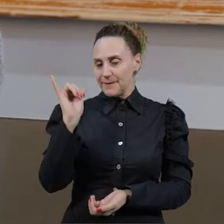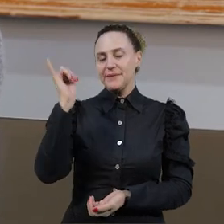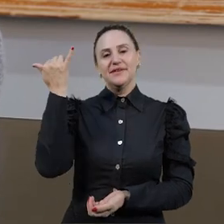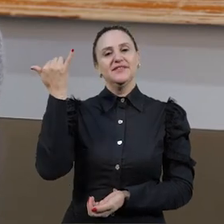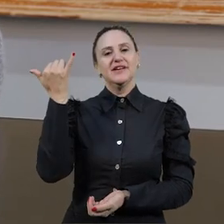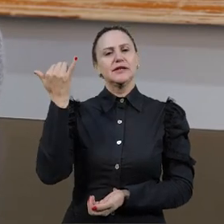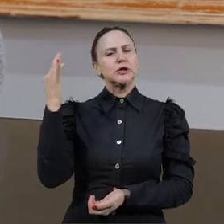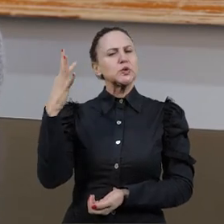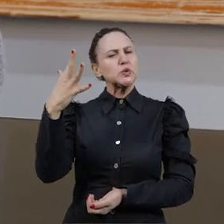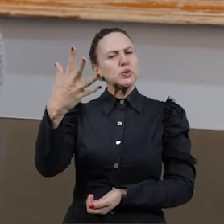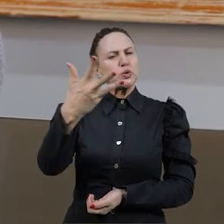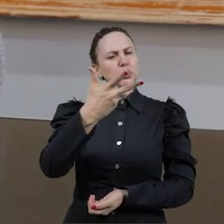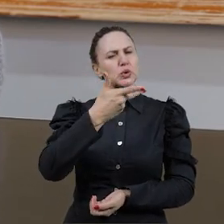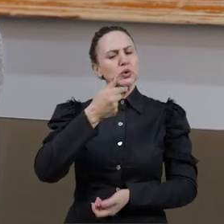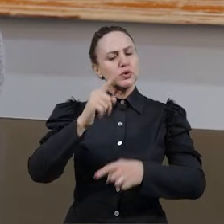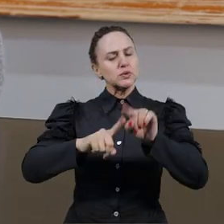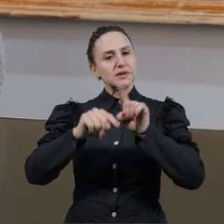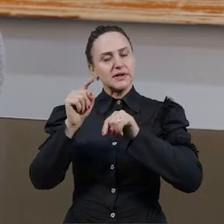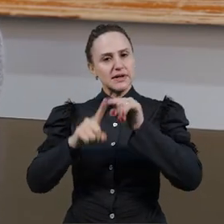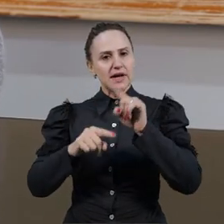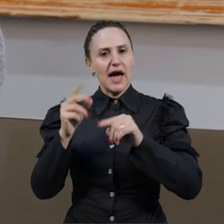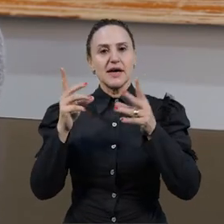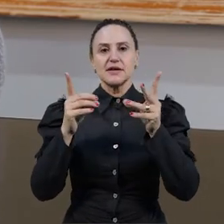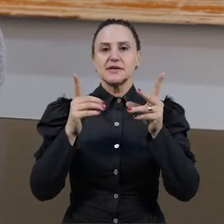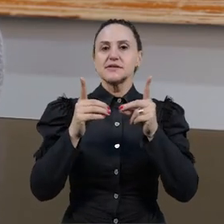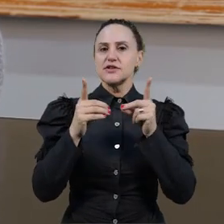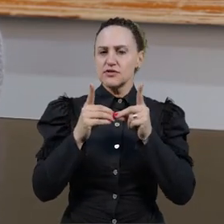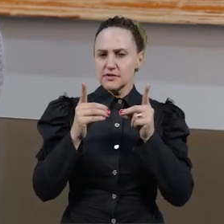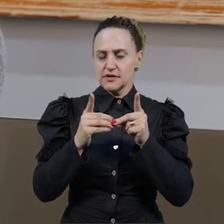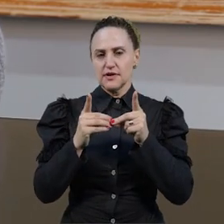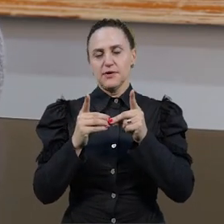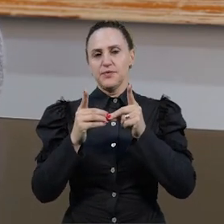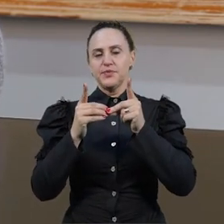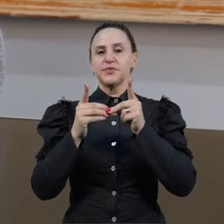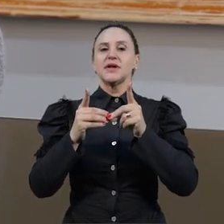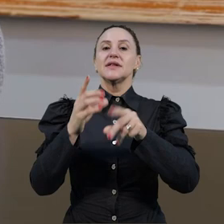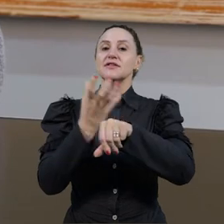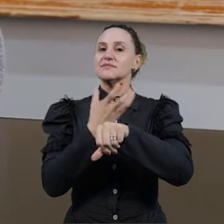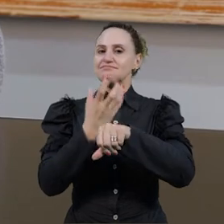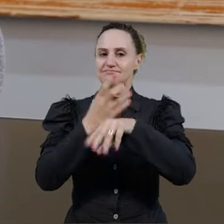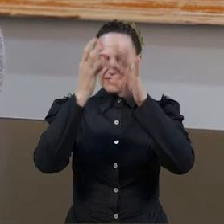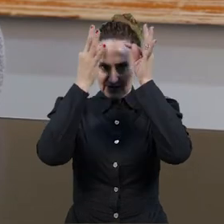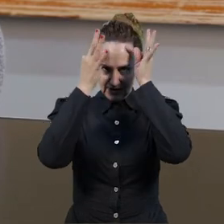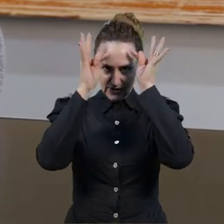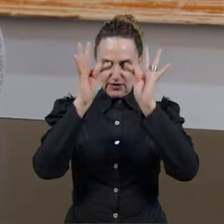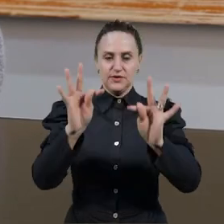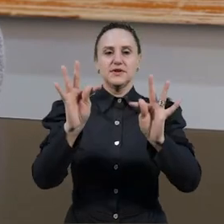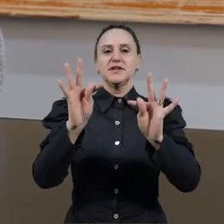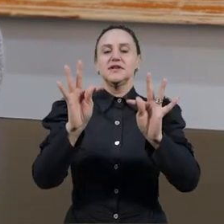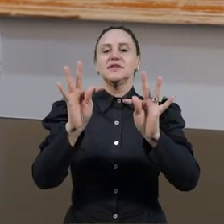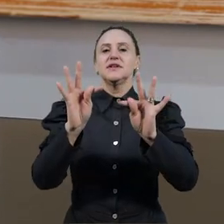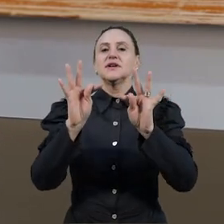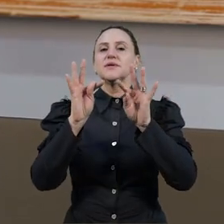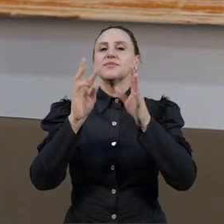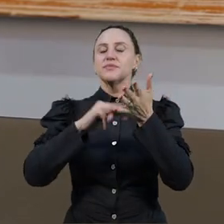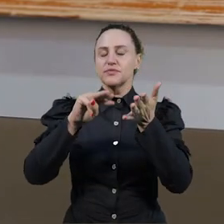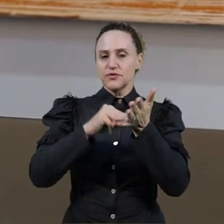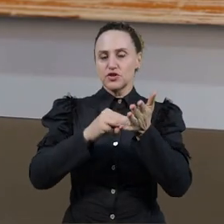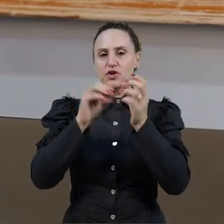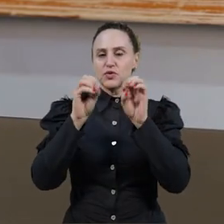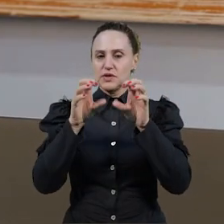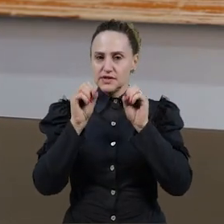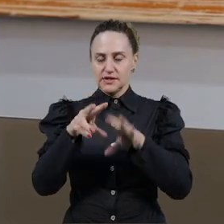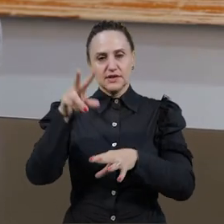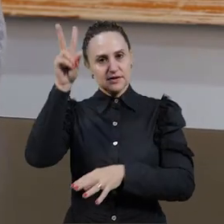todos os materiais e todas as discussões da nossa disciplina de teoria e metodologia do ensino da História da Geografia o objetivo